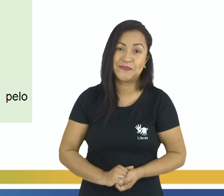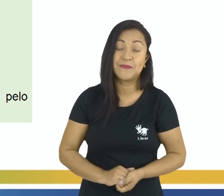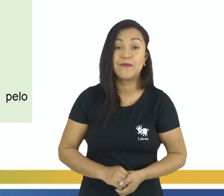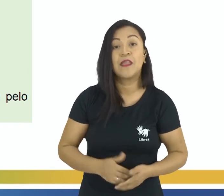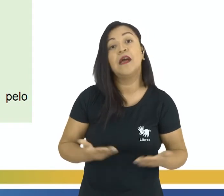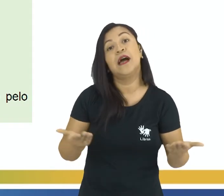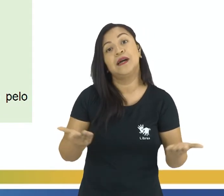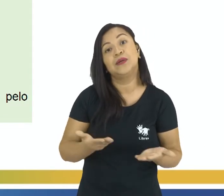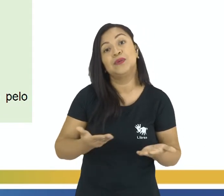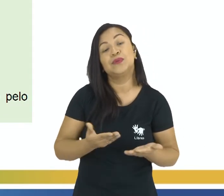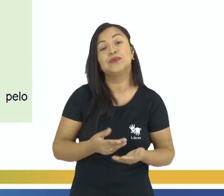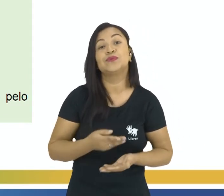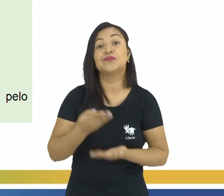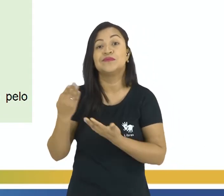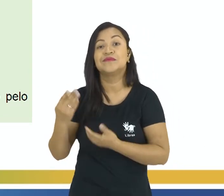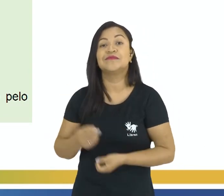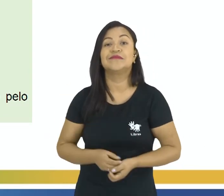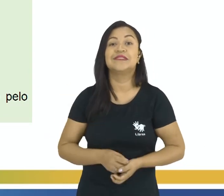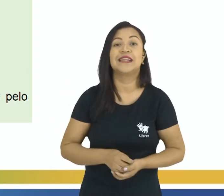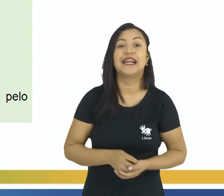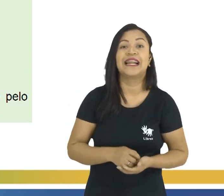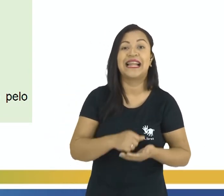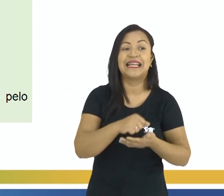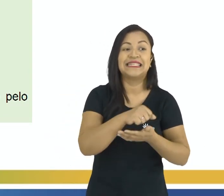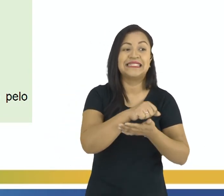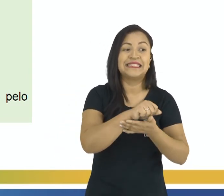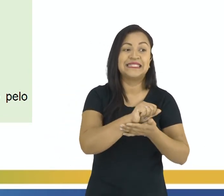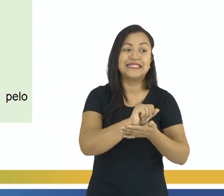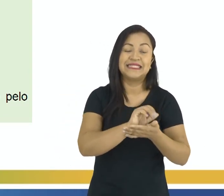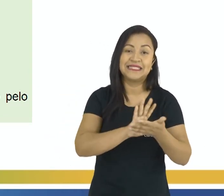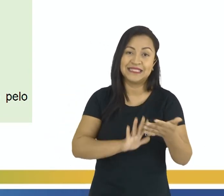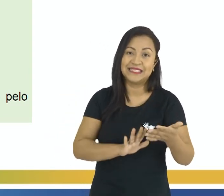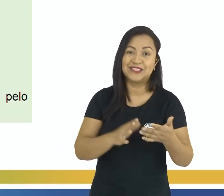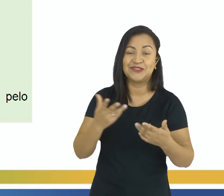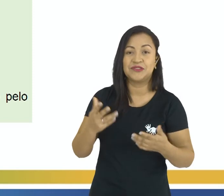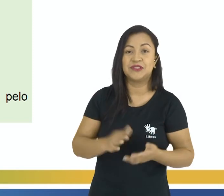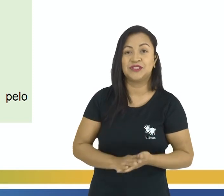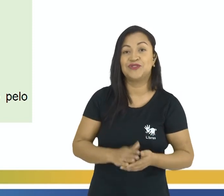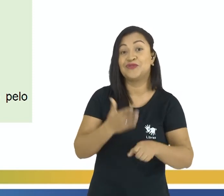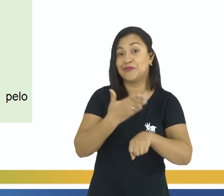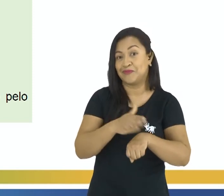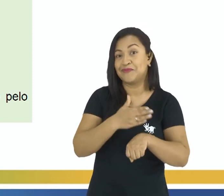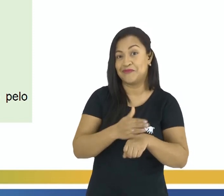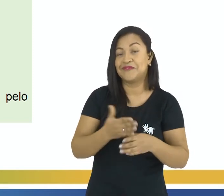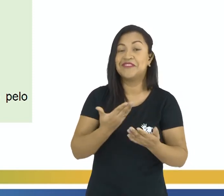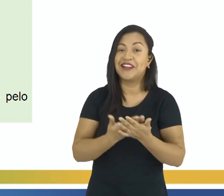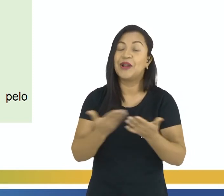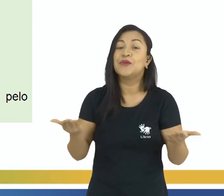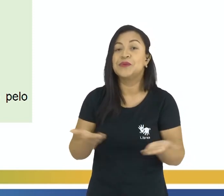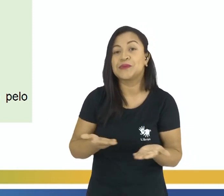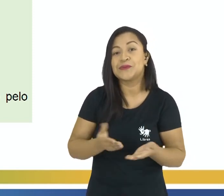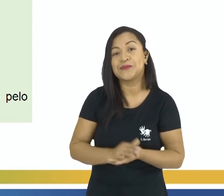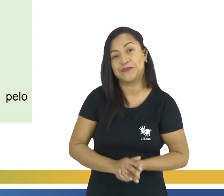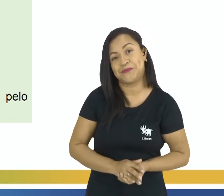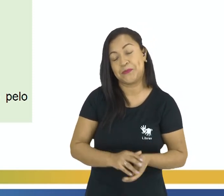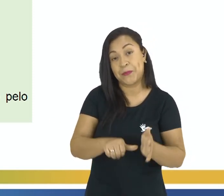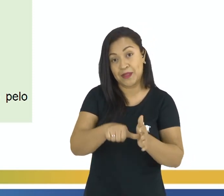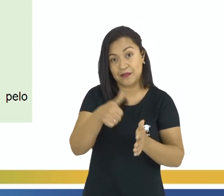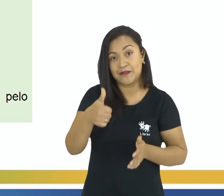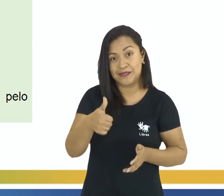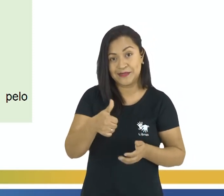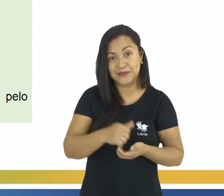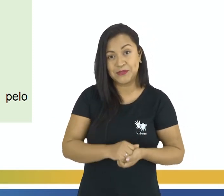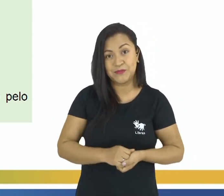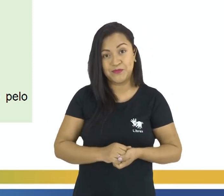Agora eu trouxe para vocês 3 atividades onde a gente vai exercitar o que nós vimos na aula de hoje. Primeira questão.